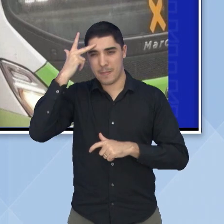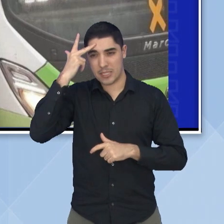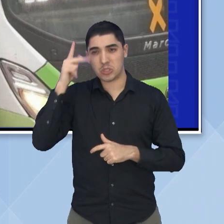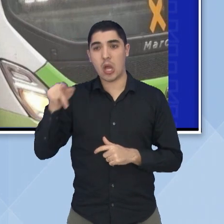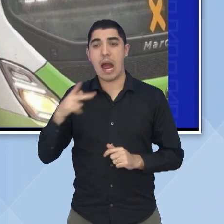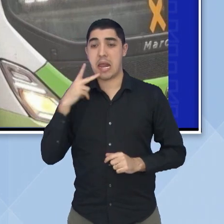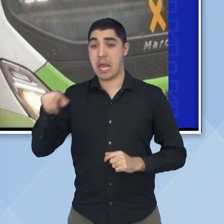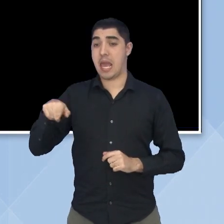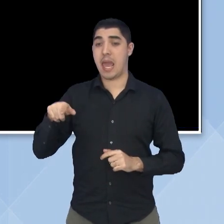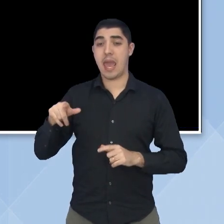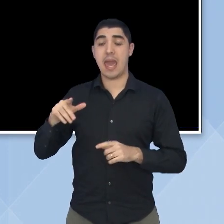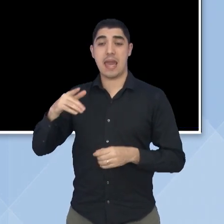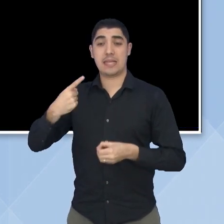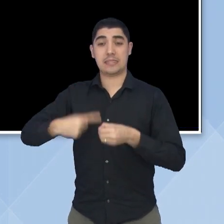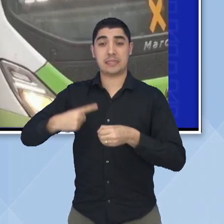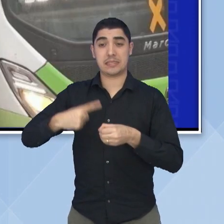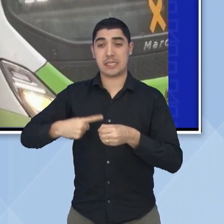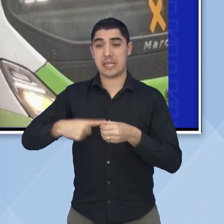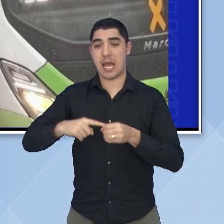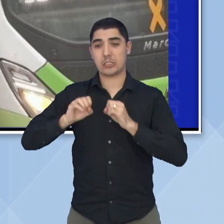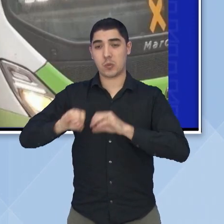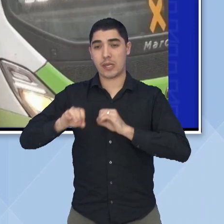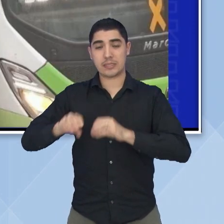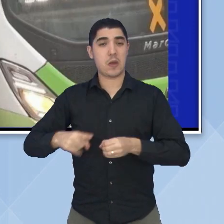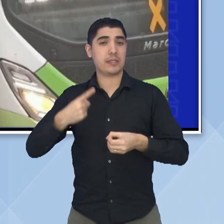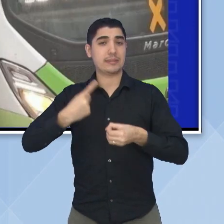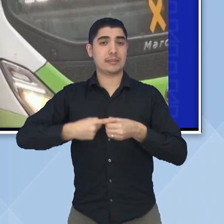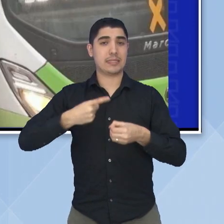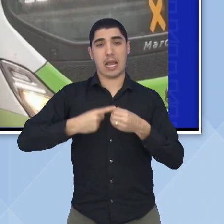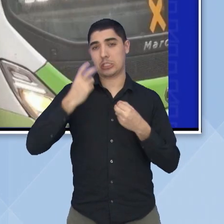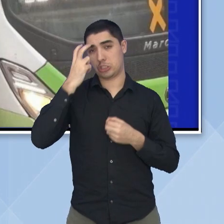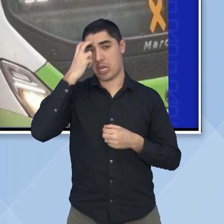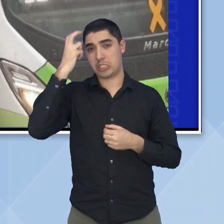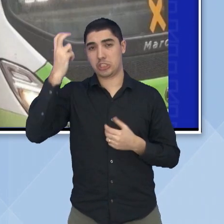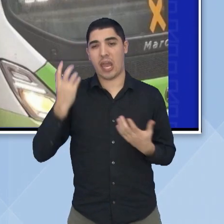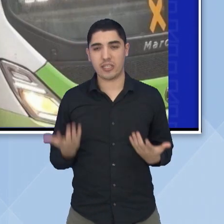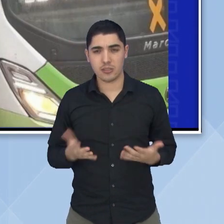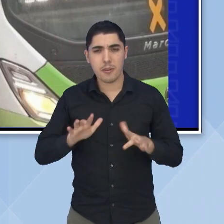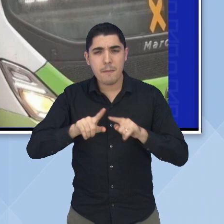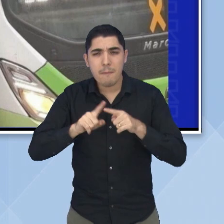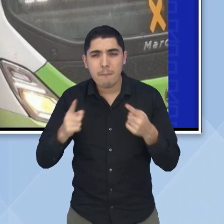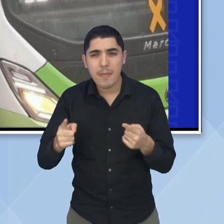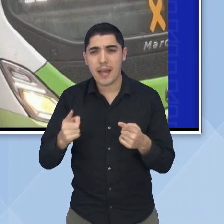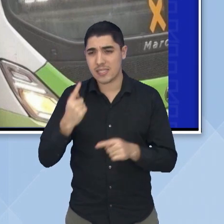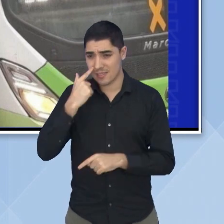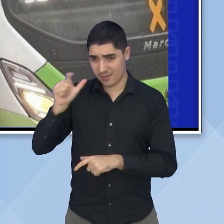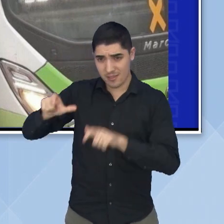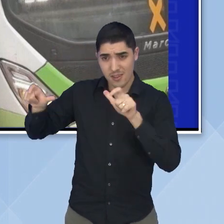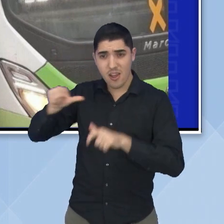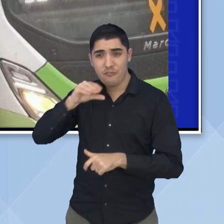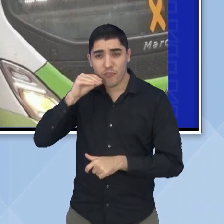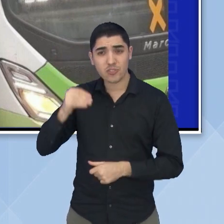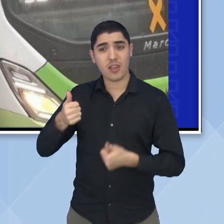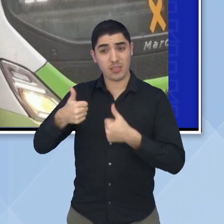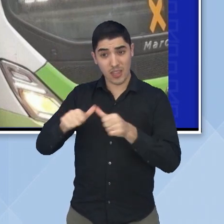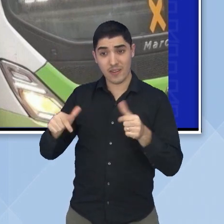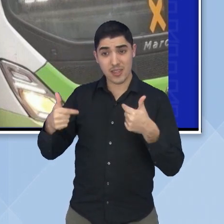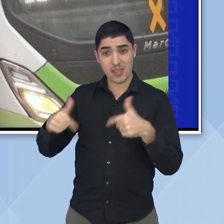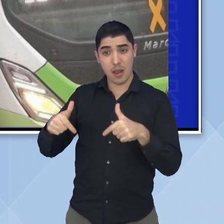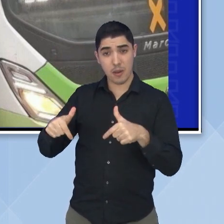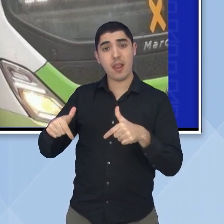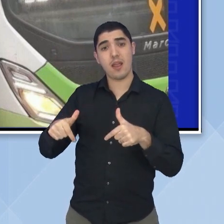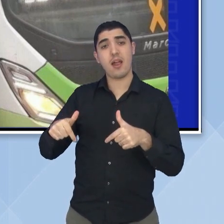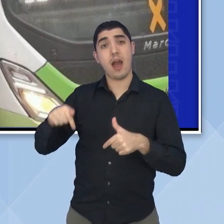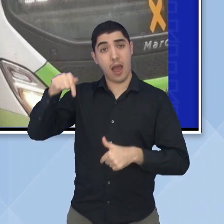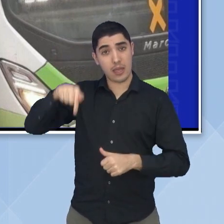inteligente, da cidade da educação, da cidade inteligente, simplesmente tiraram esses funcionários que estavam trabalhando aqui